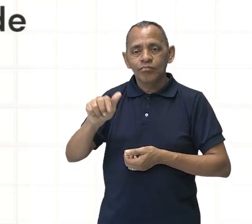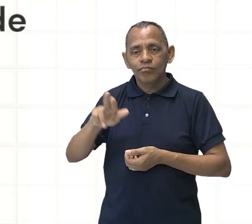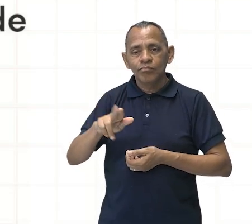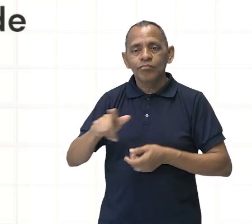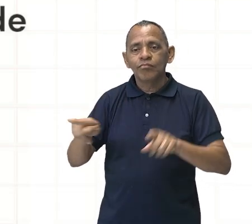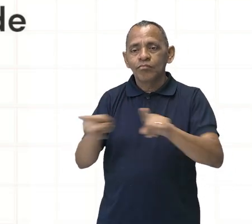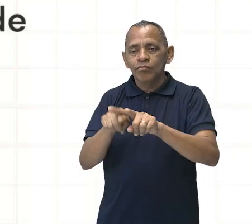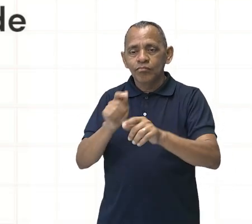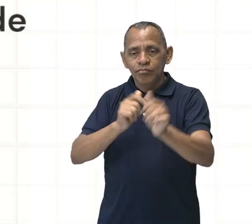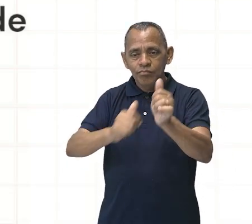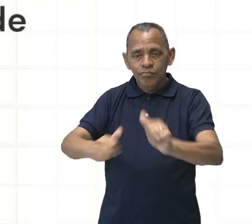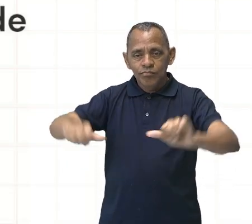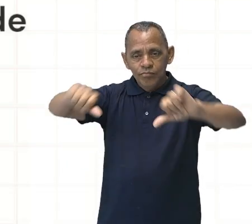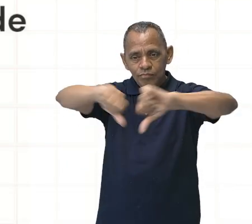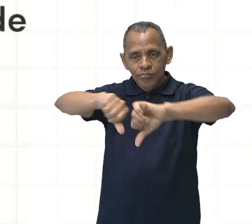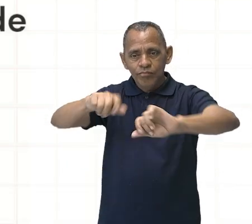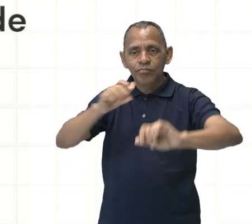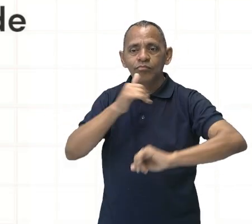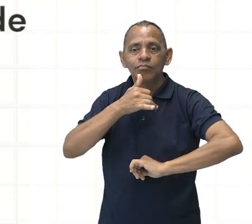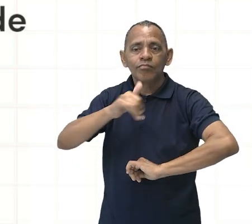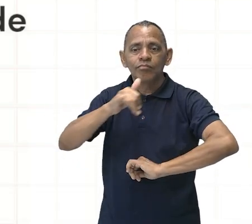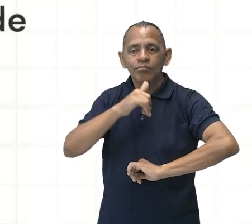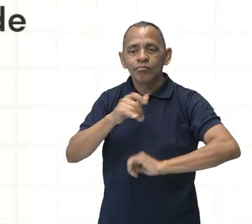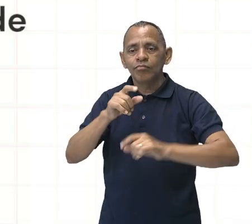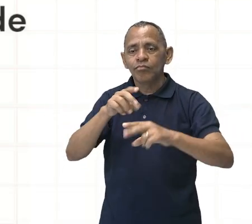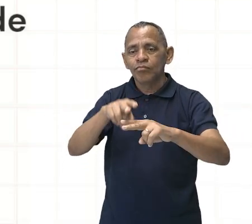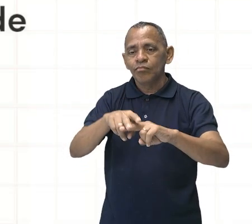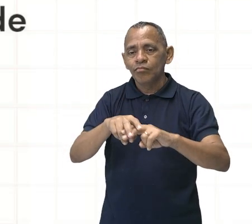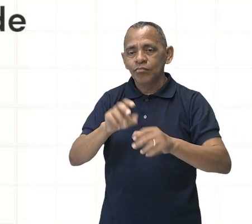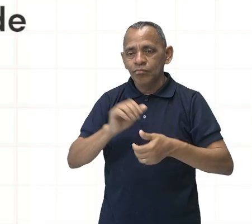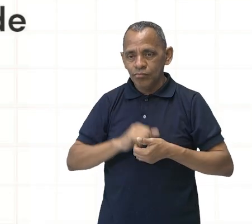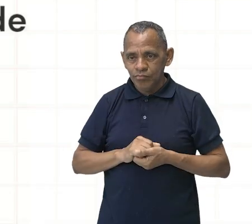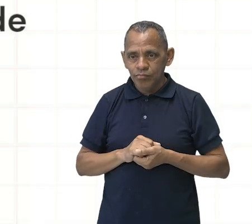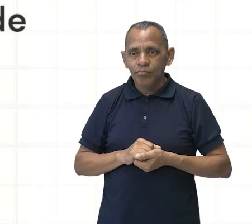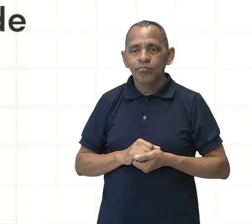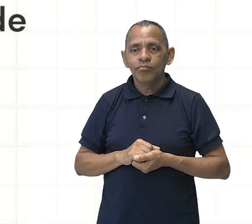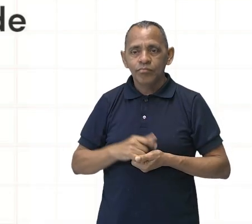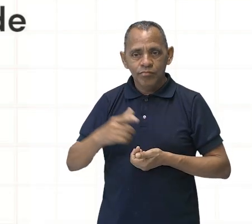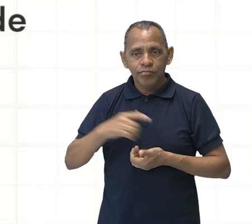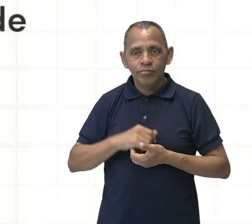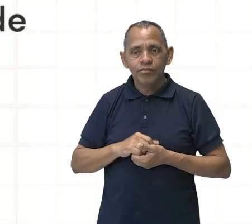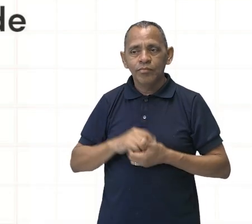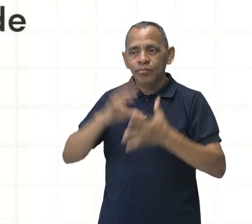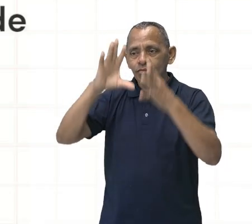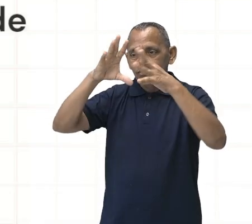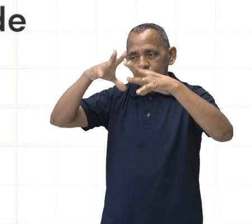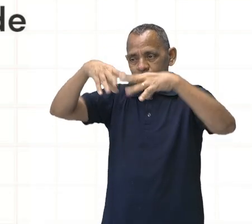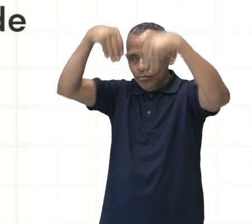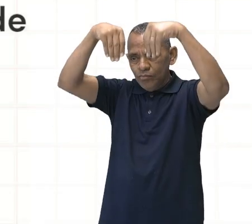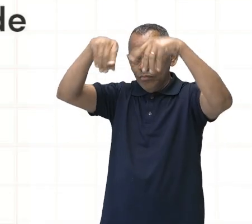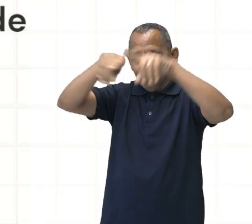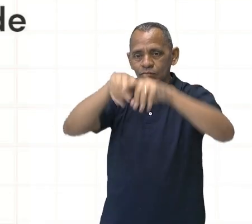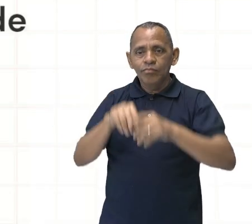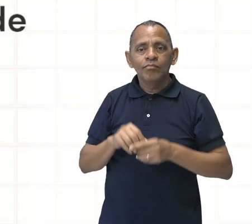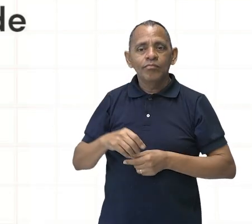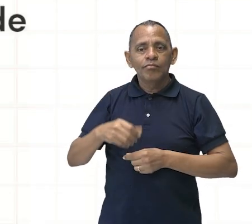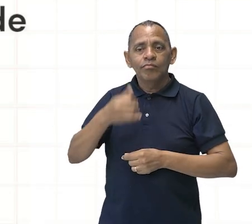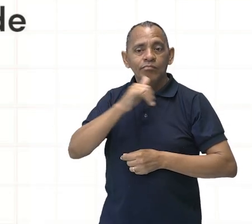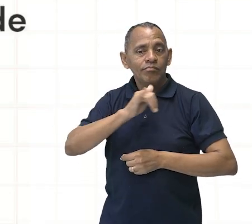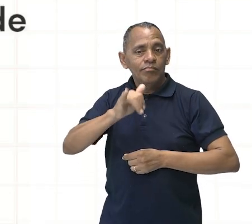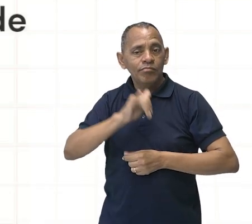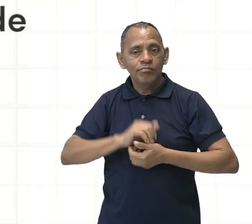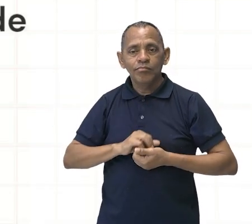crise energética, em que ocorrerão apagões frequentes devido à falta